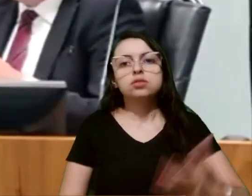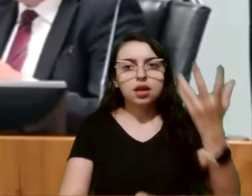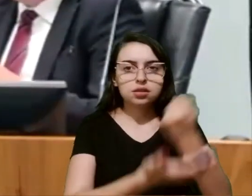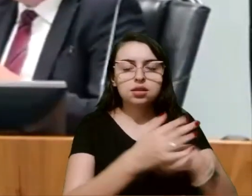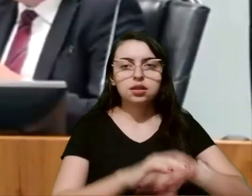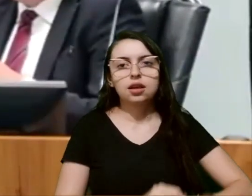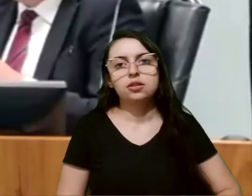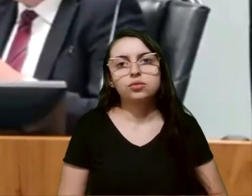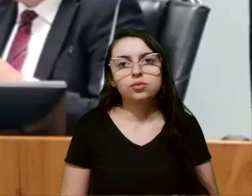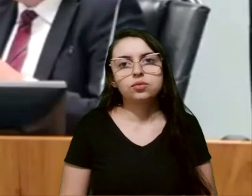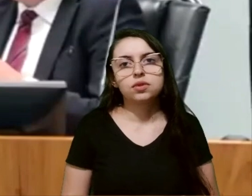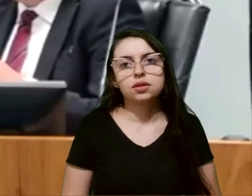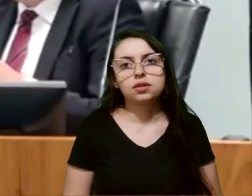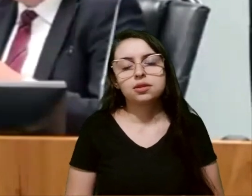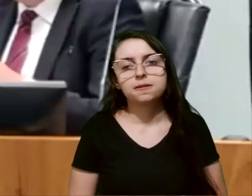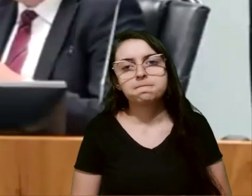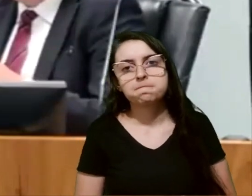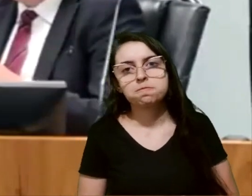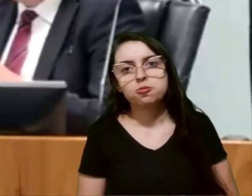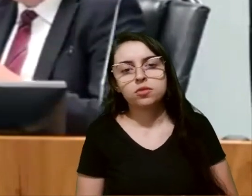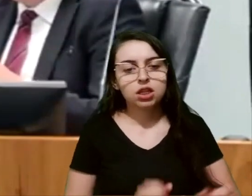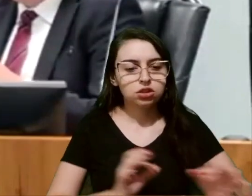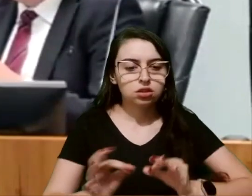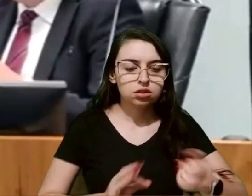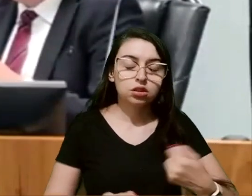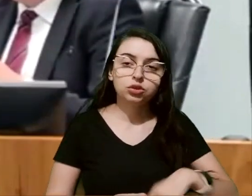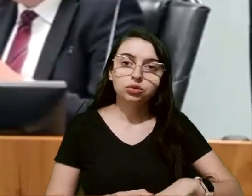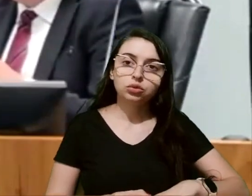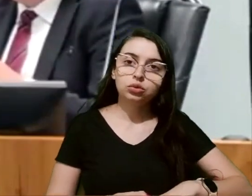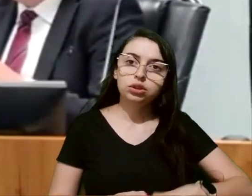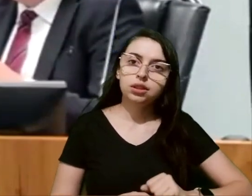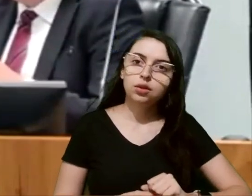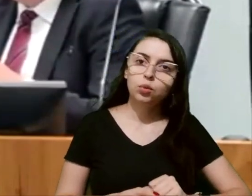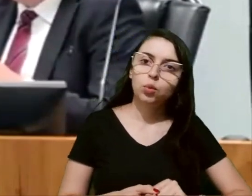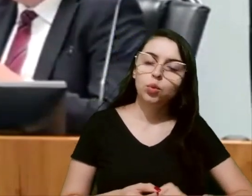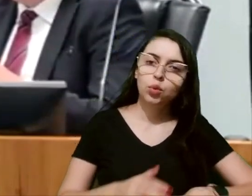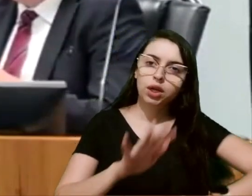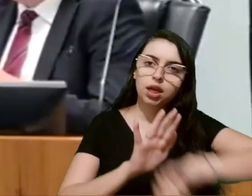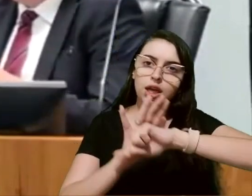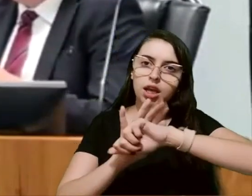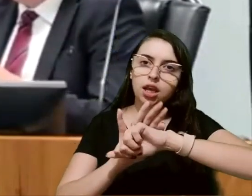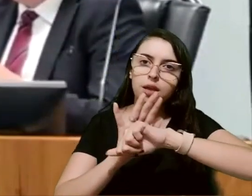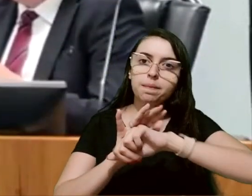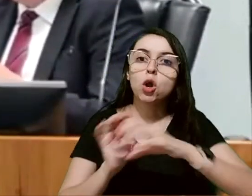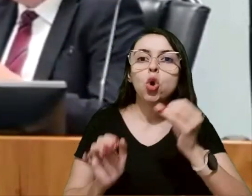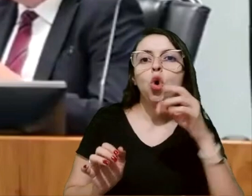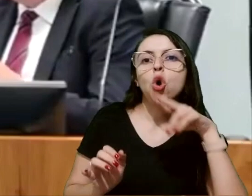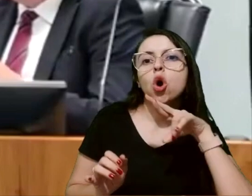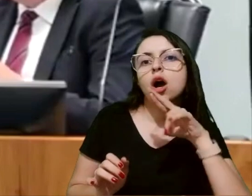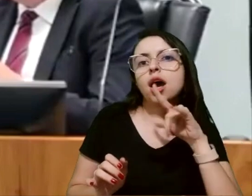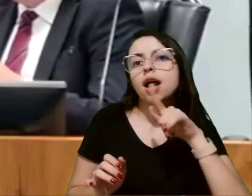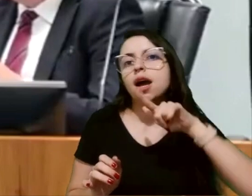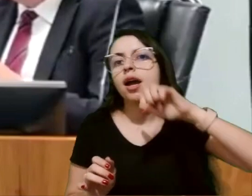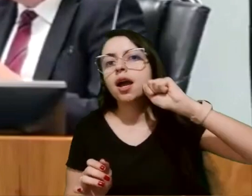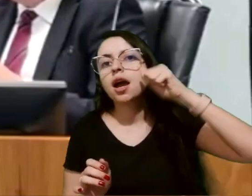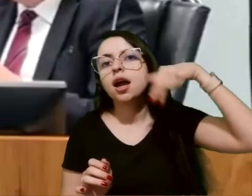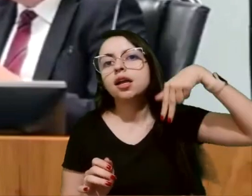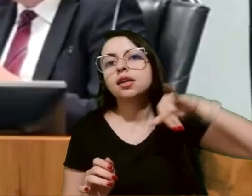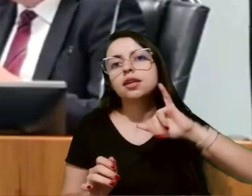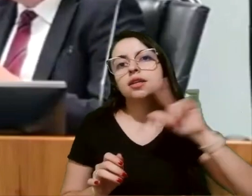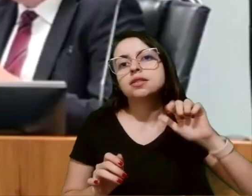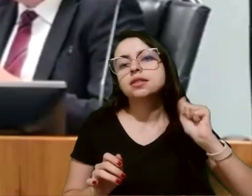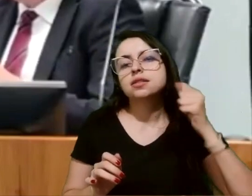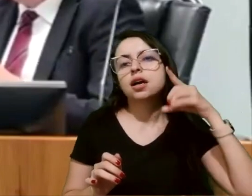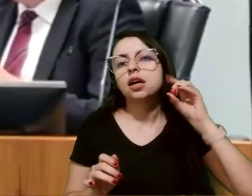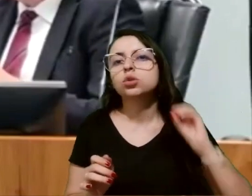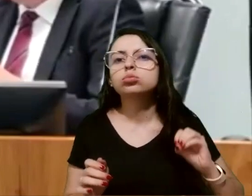adotar. E aqui, no caso, relacionado a especializar a justiça para combate ao crime organizado, e acho que foi muito bem colocado, falam que talvez crime organizado não seja